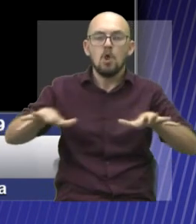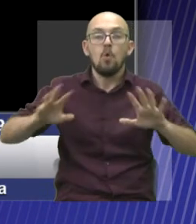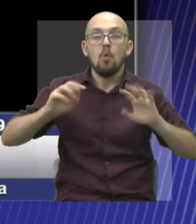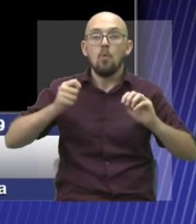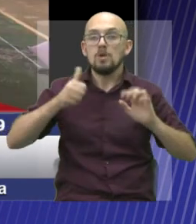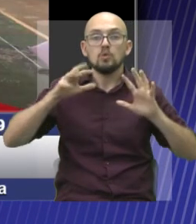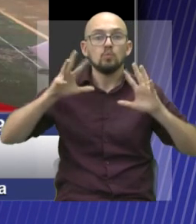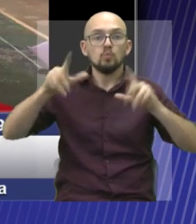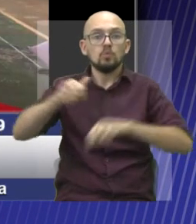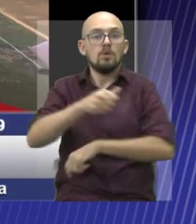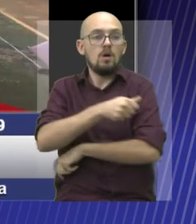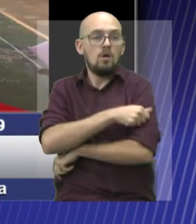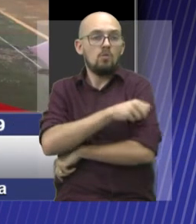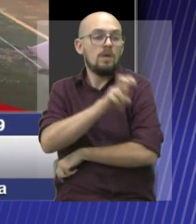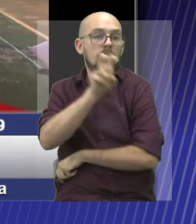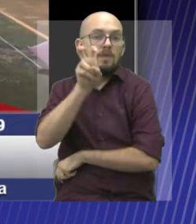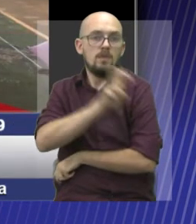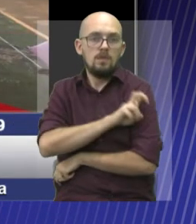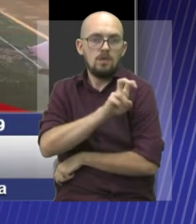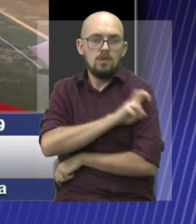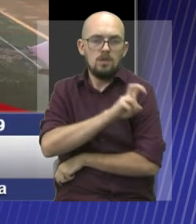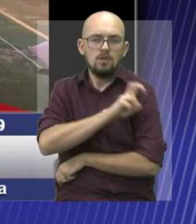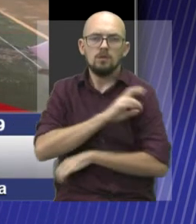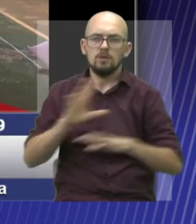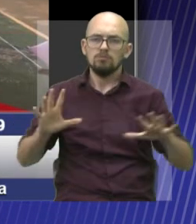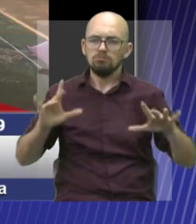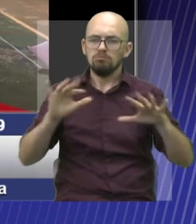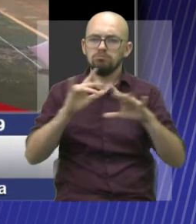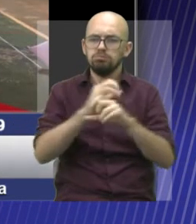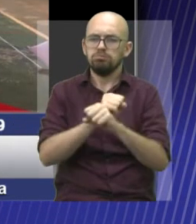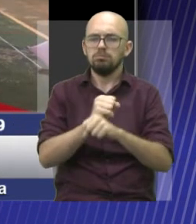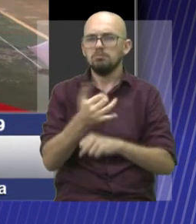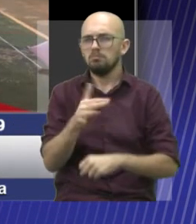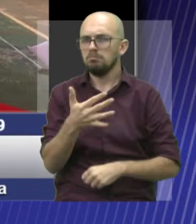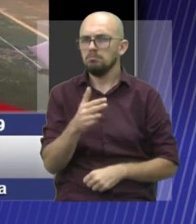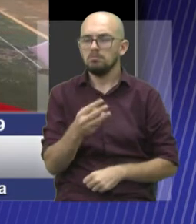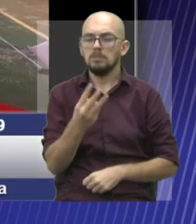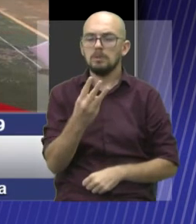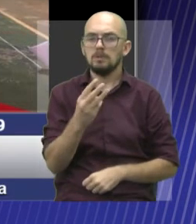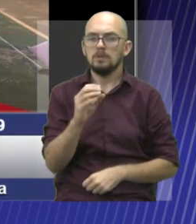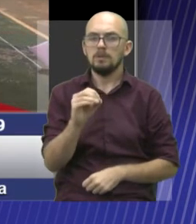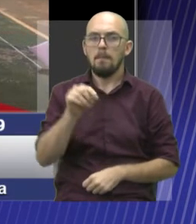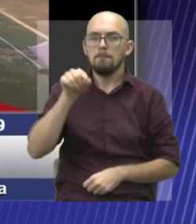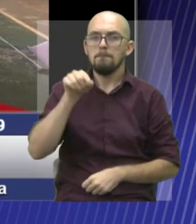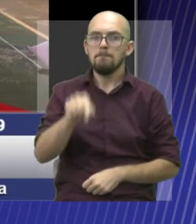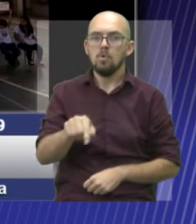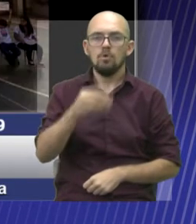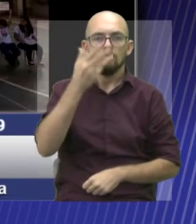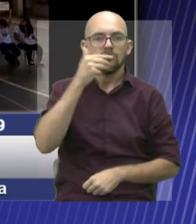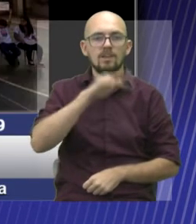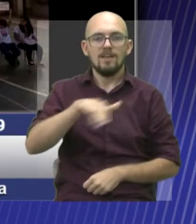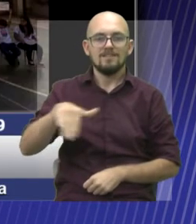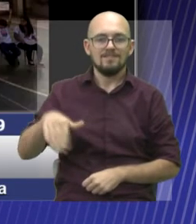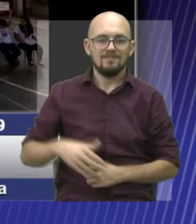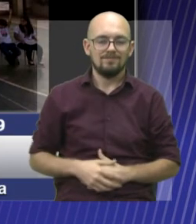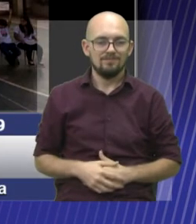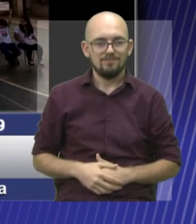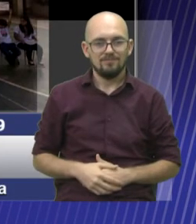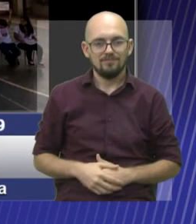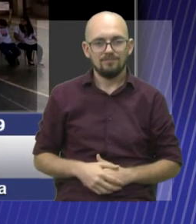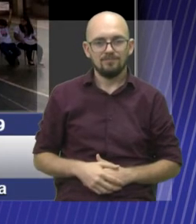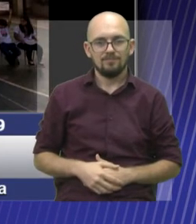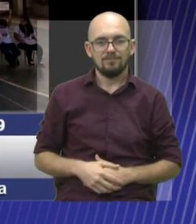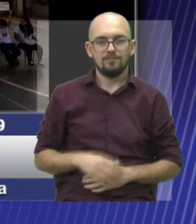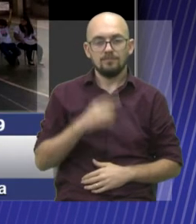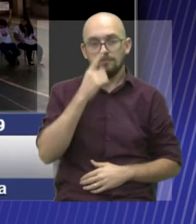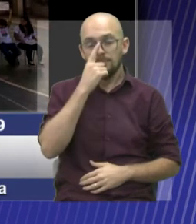do 5º ano, alcançando a marca de aproximadamente 30 mil crianças jaúenses.